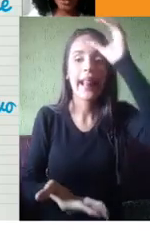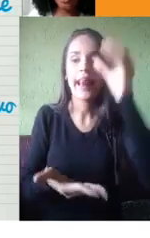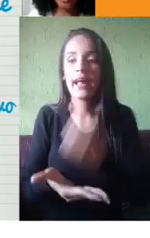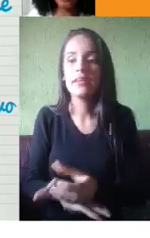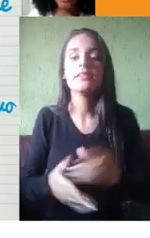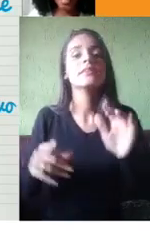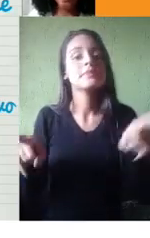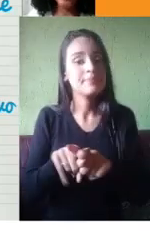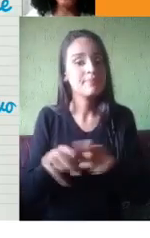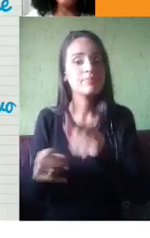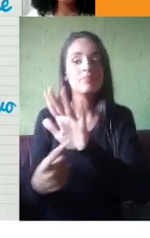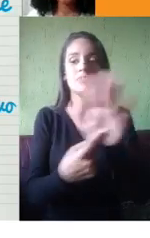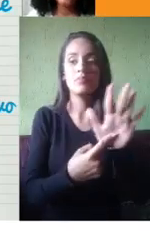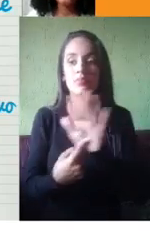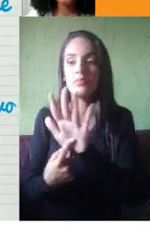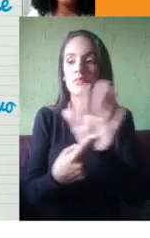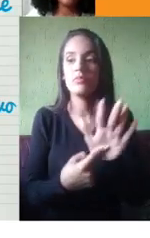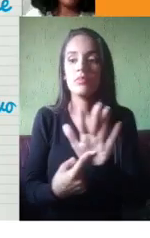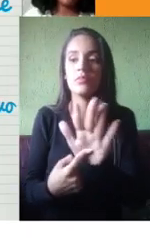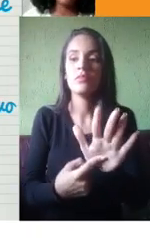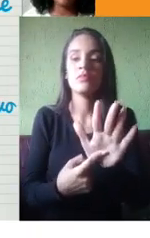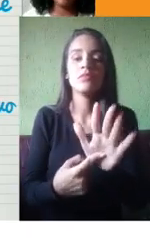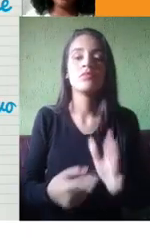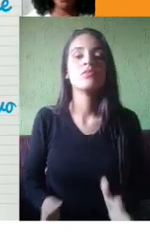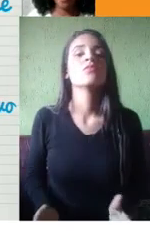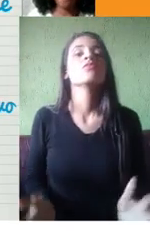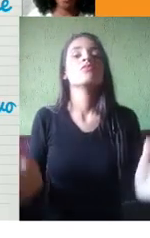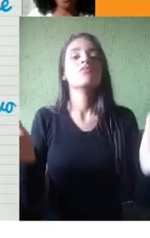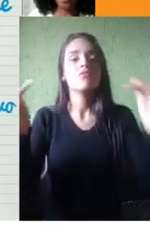desfecho criativo, né? São essas...